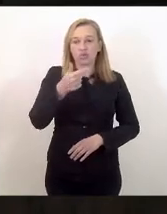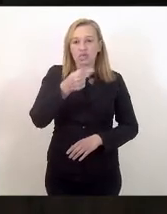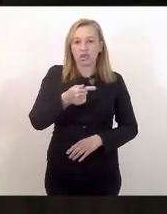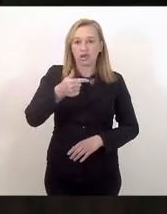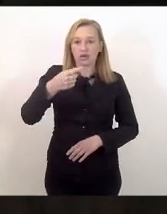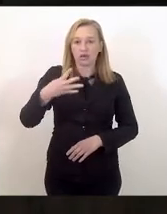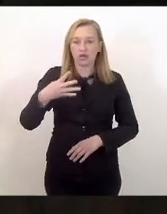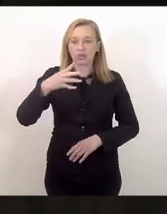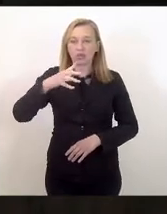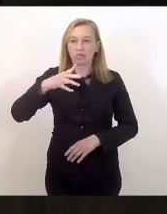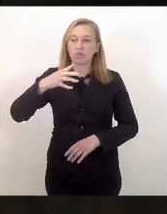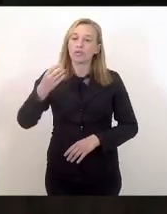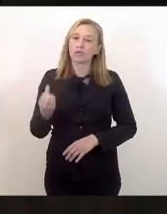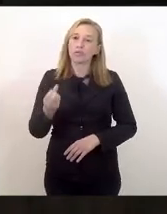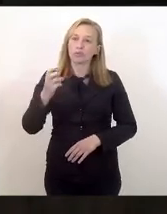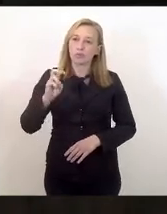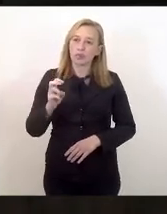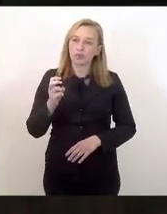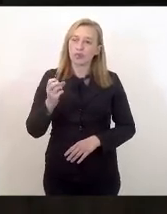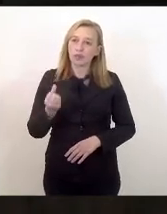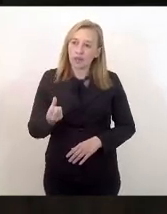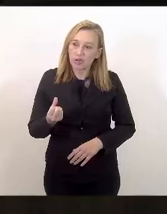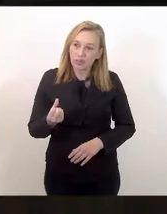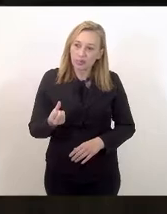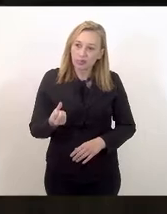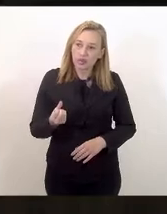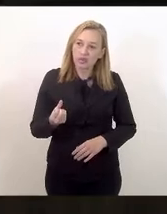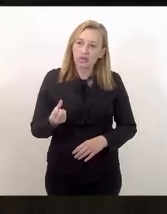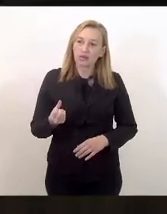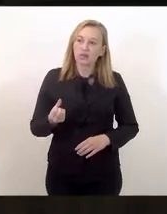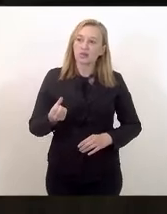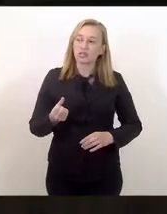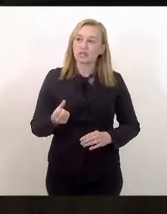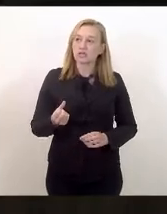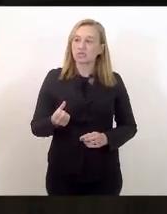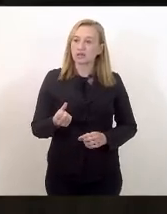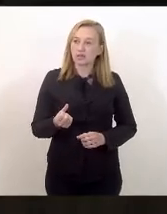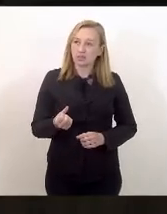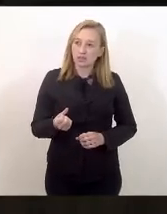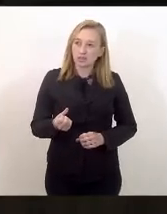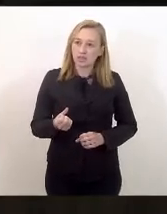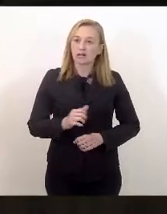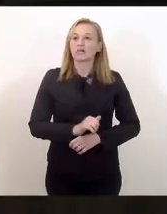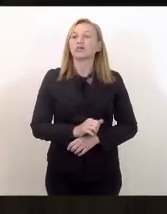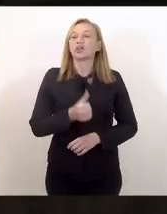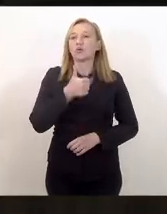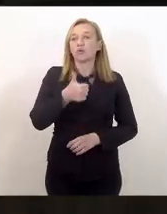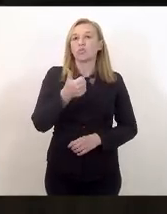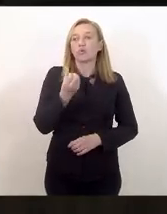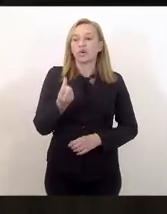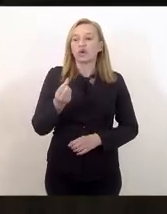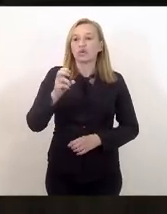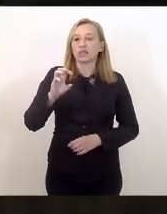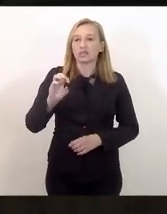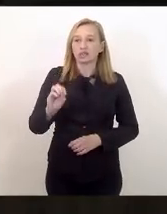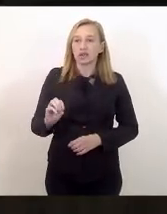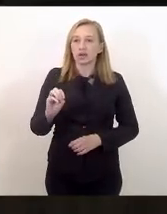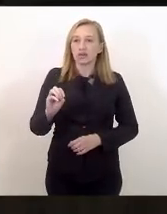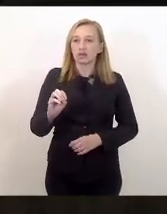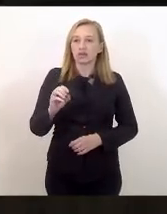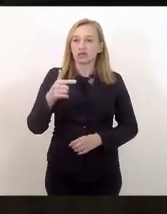23 de dezembro de 2015, com base no parágrafo 8º do artigo 3º da Lei Complementar 160, de 7 de agosto